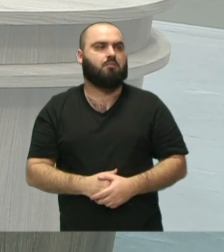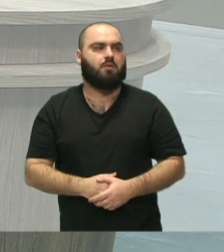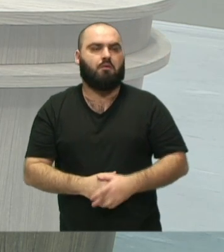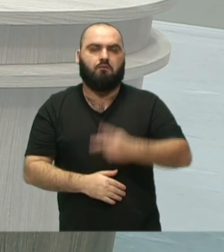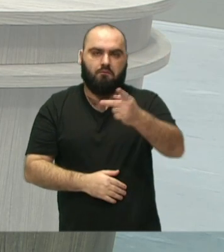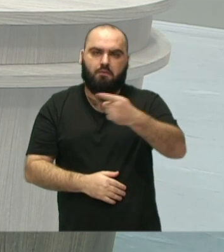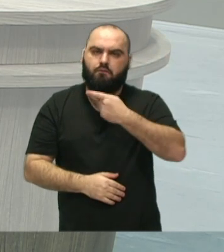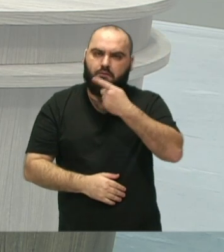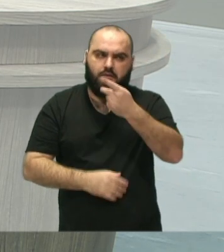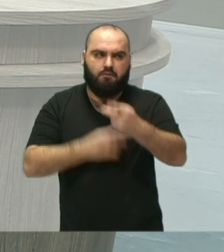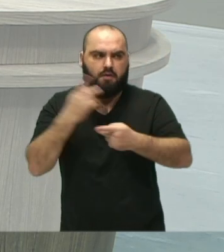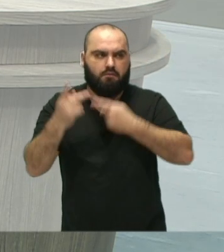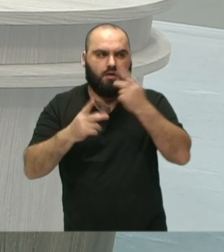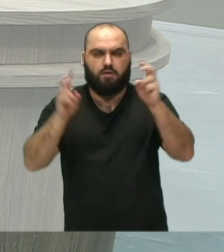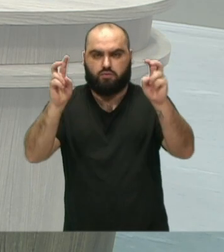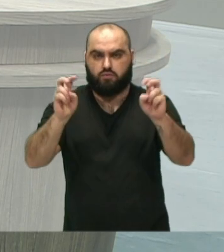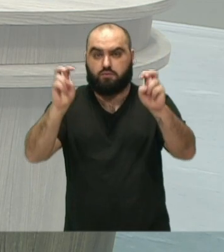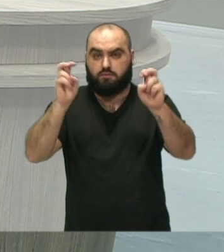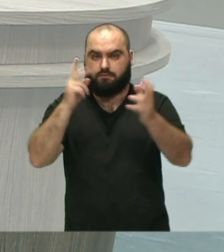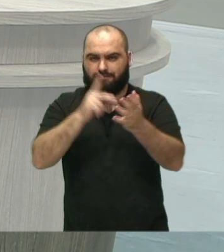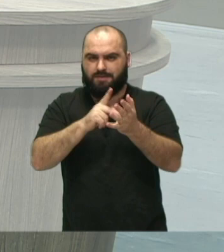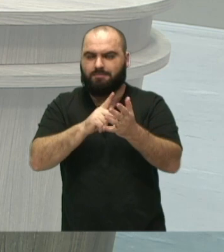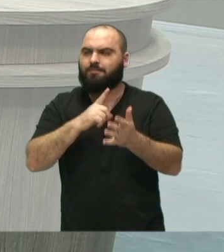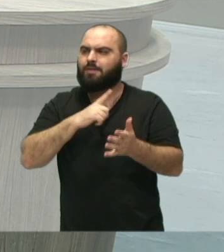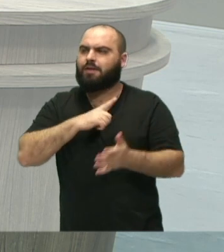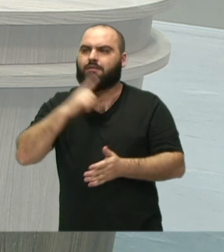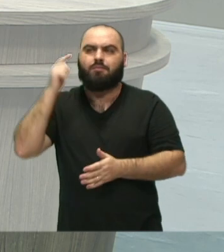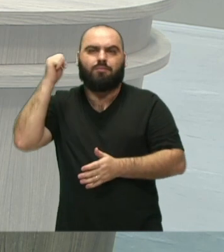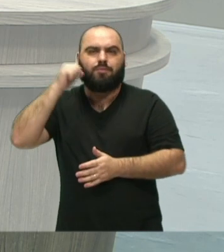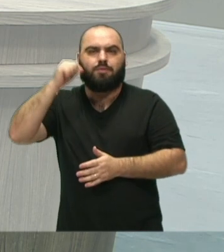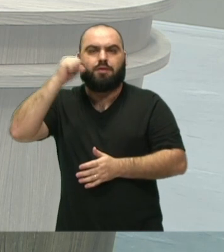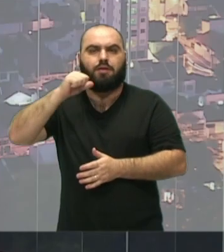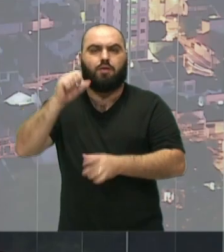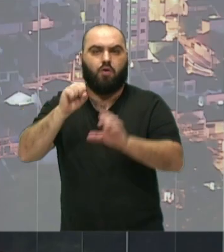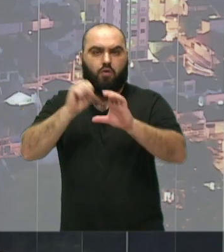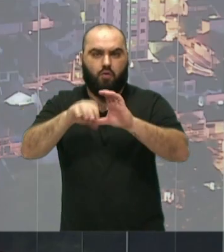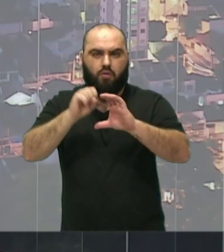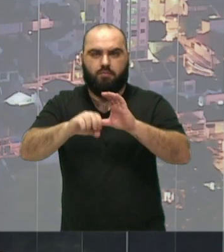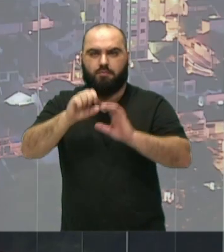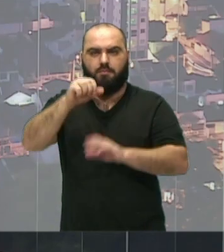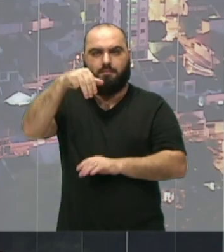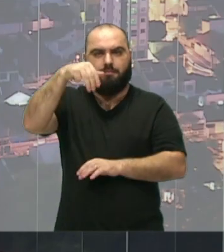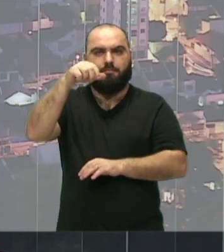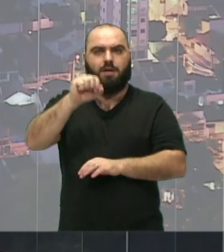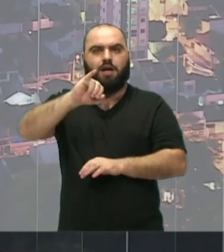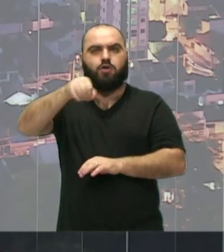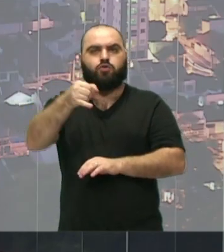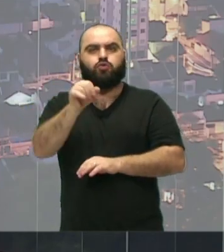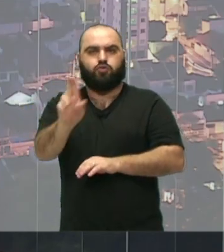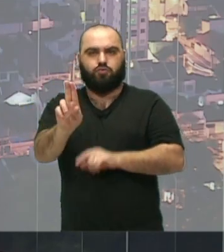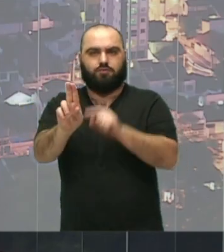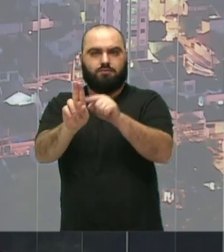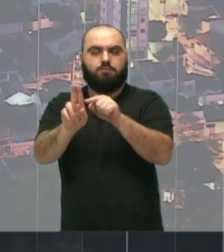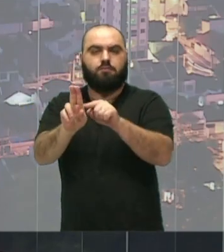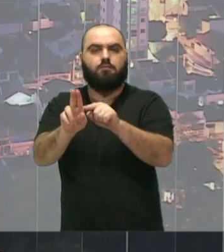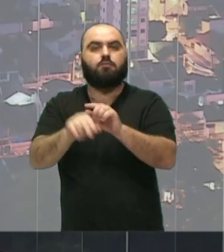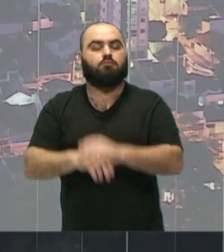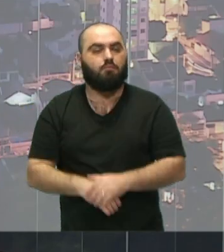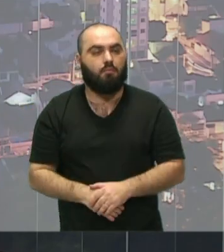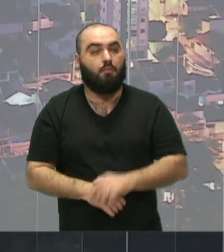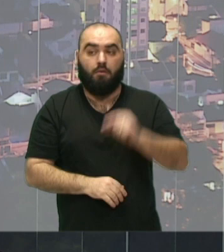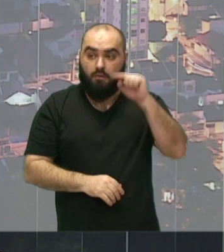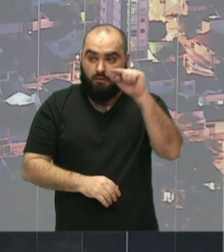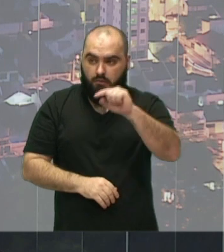estava lembrando de um caso daquela jornalista da Rede Globo de televisão, a Maju Coutinho, né? Em que ela disse que um dos momentos